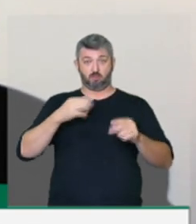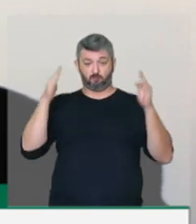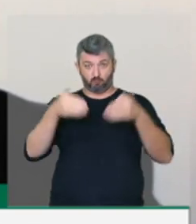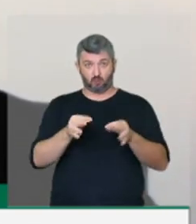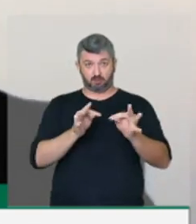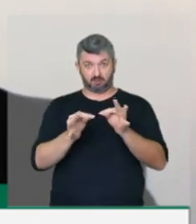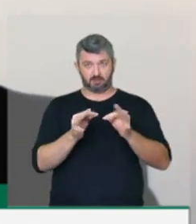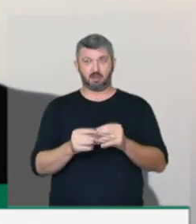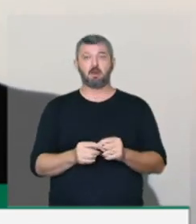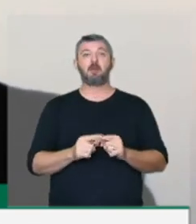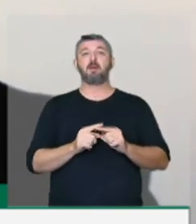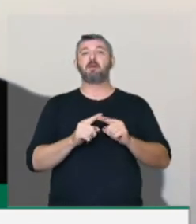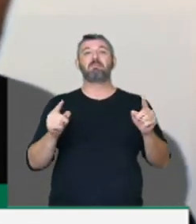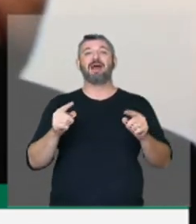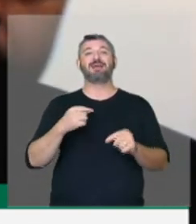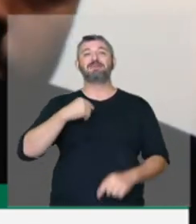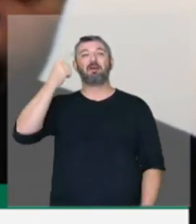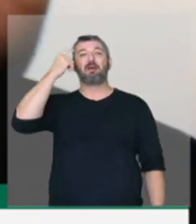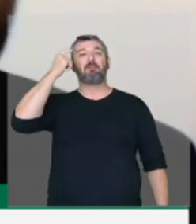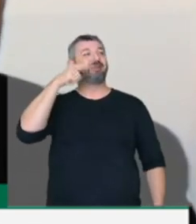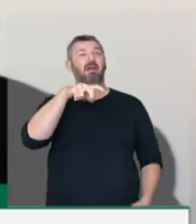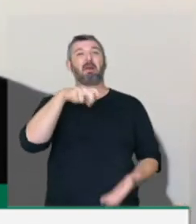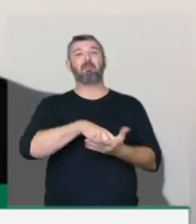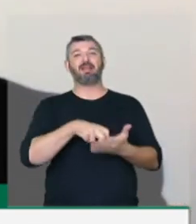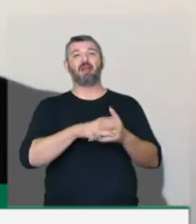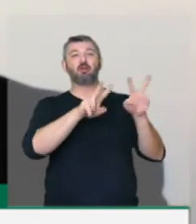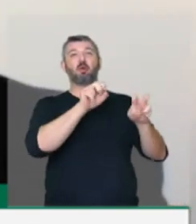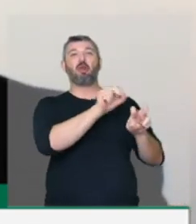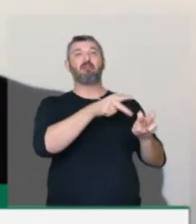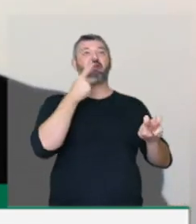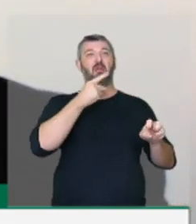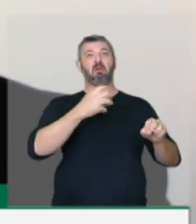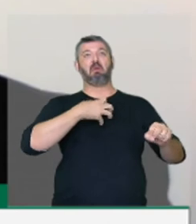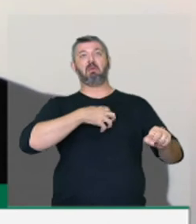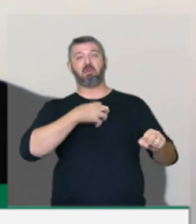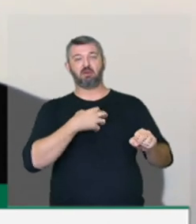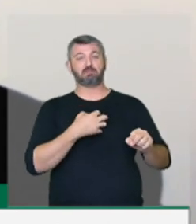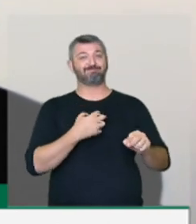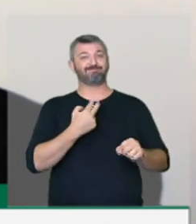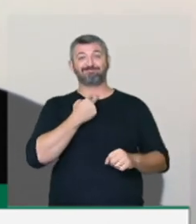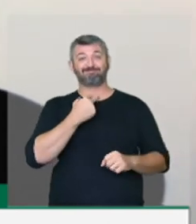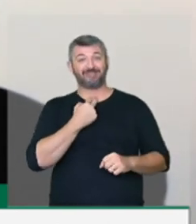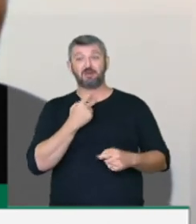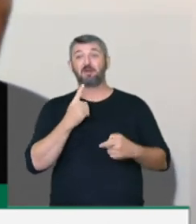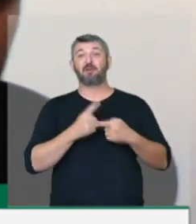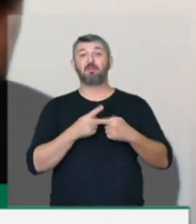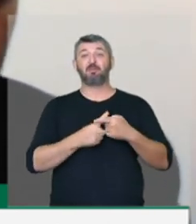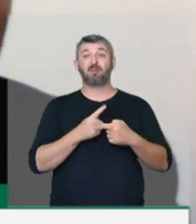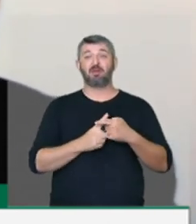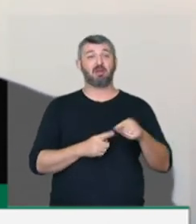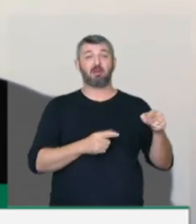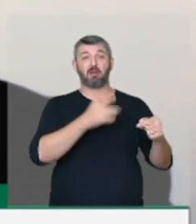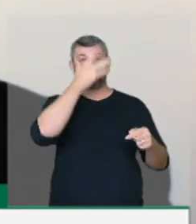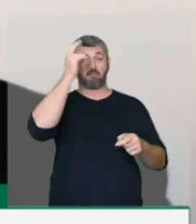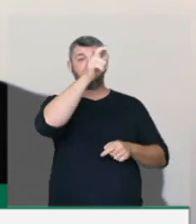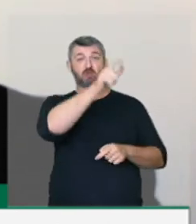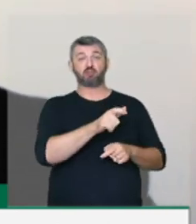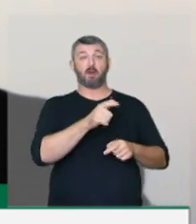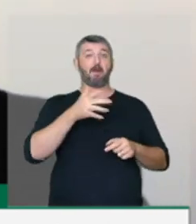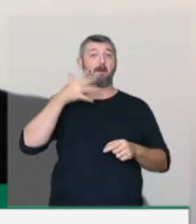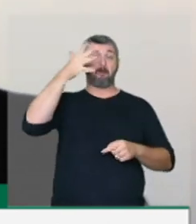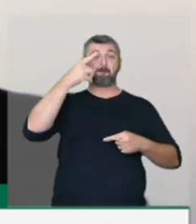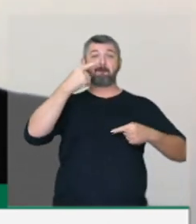ser passíveis de consideração no espectro penal ou processual penal, especialmente quando emitidas por um agente político em